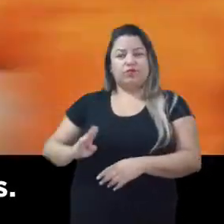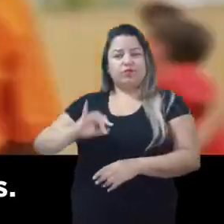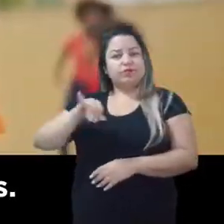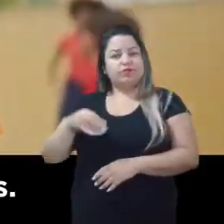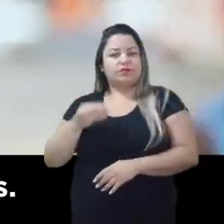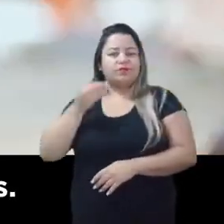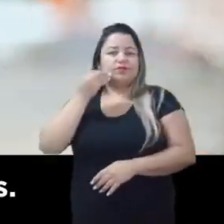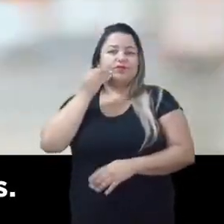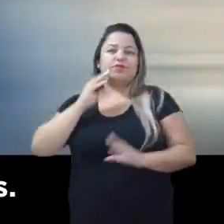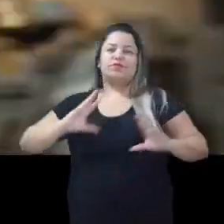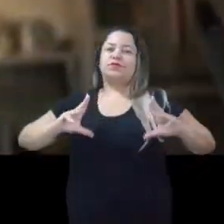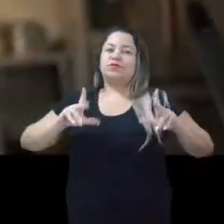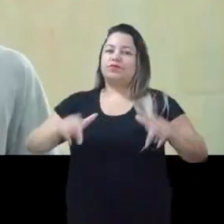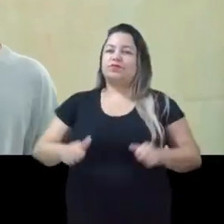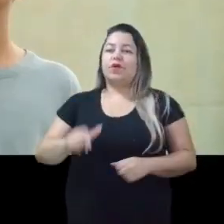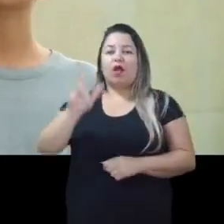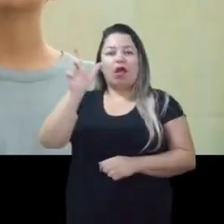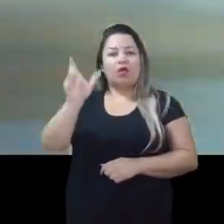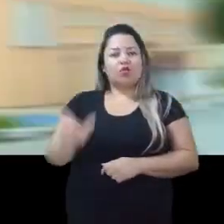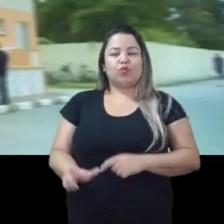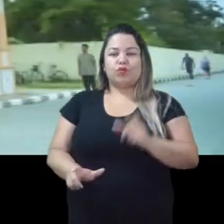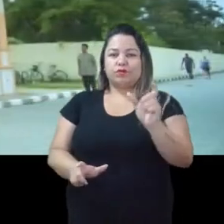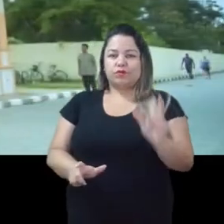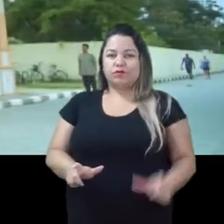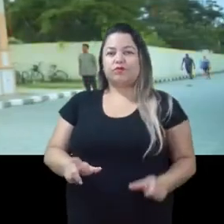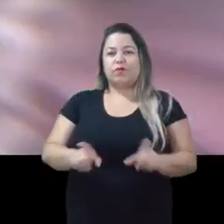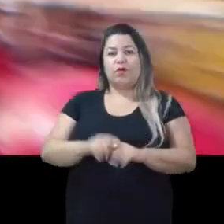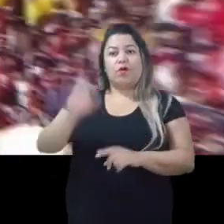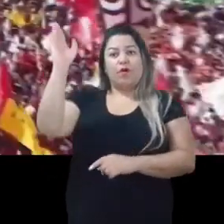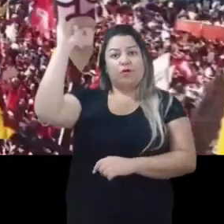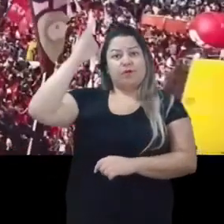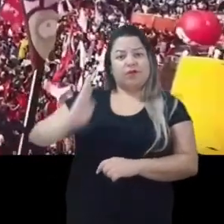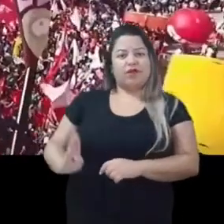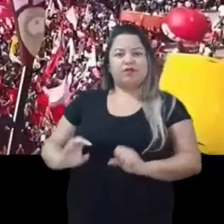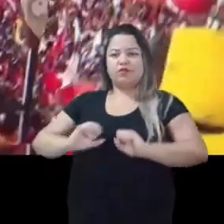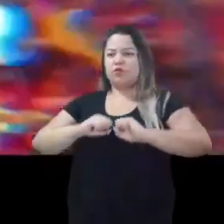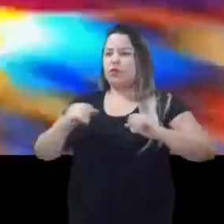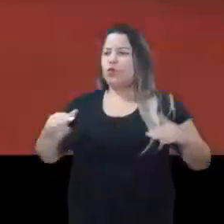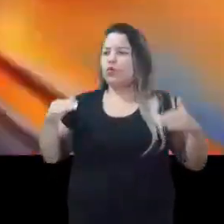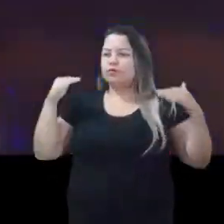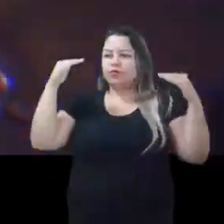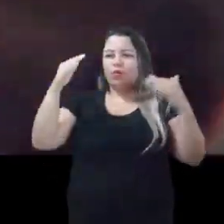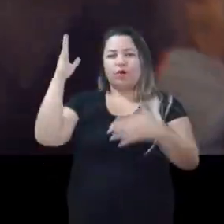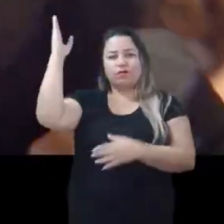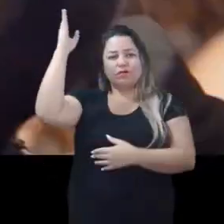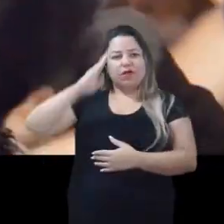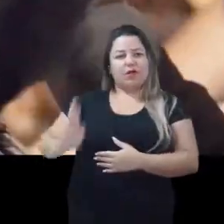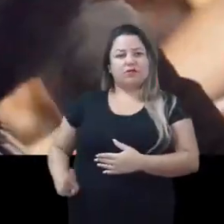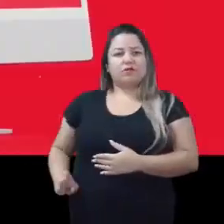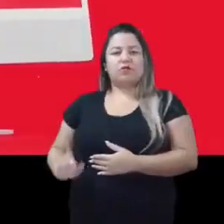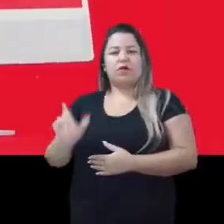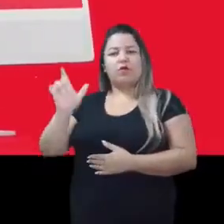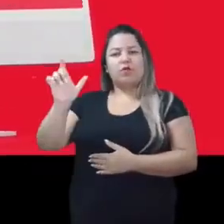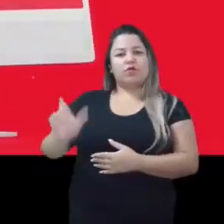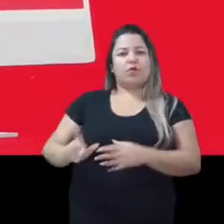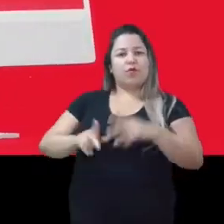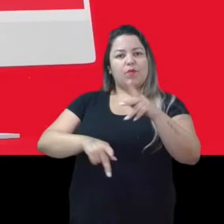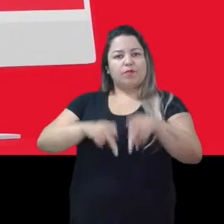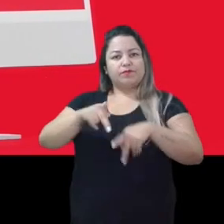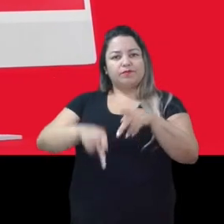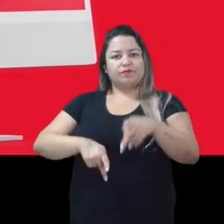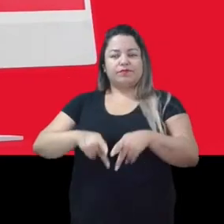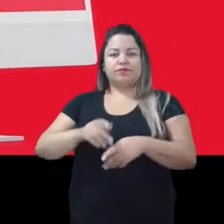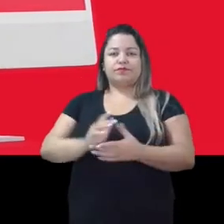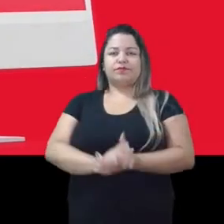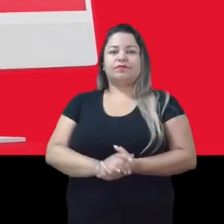para todos e todas. Um Brasil gigante. Um Brasil com a cara do povo. Para quem já